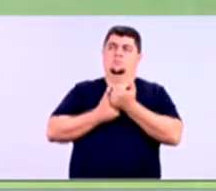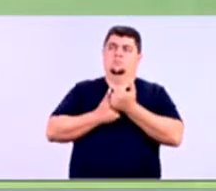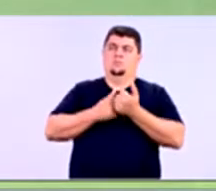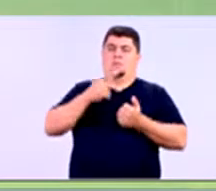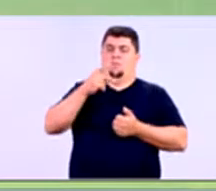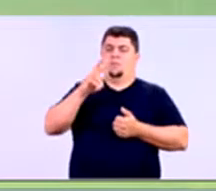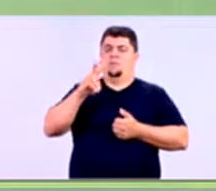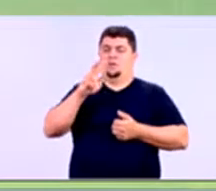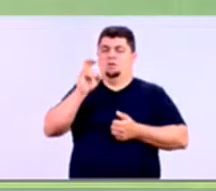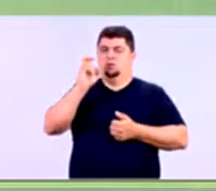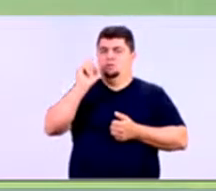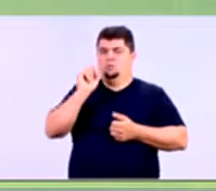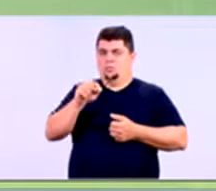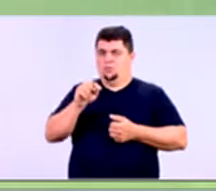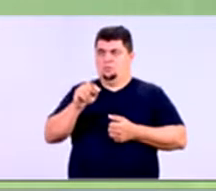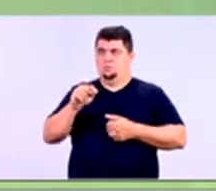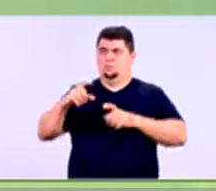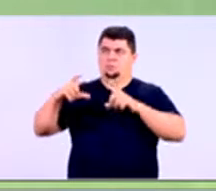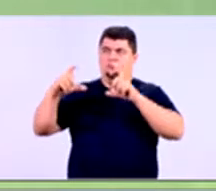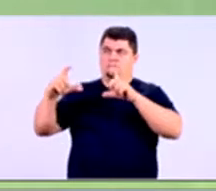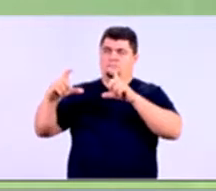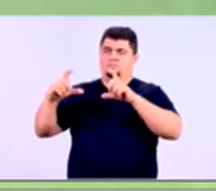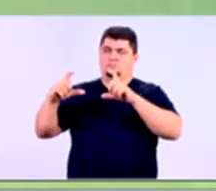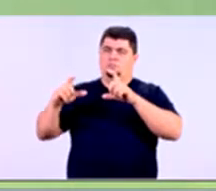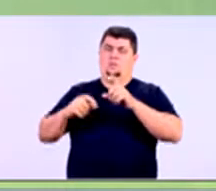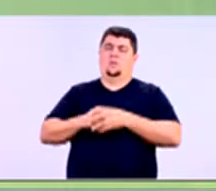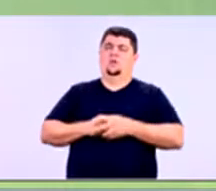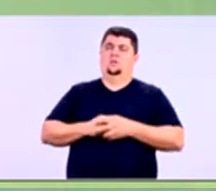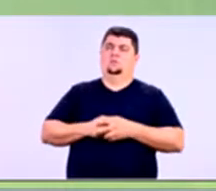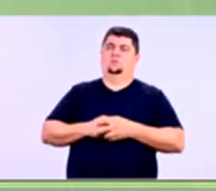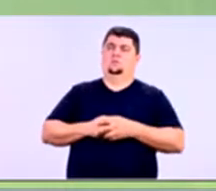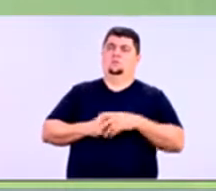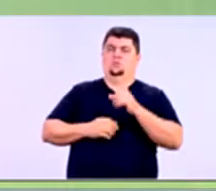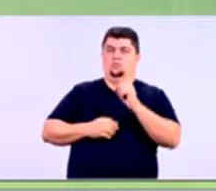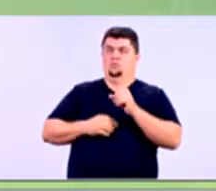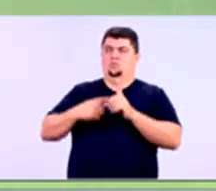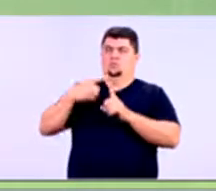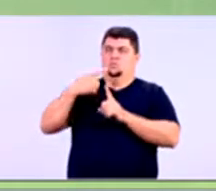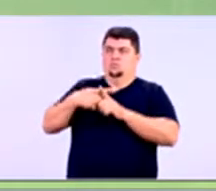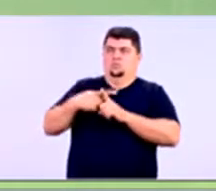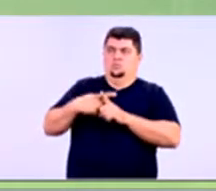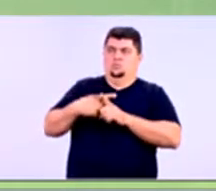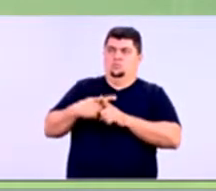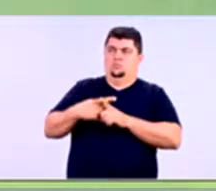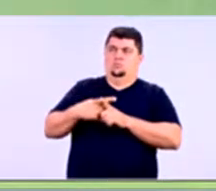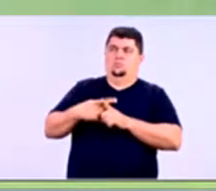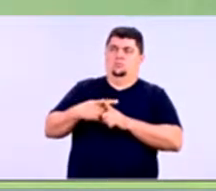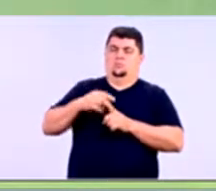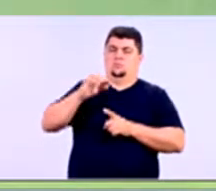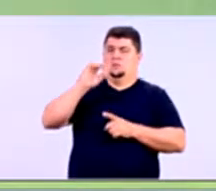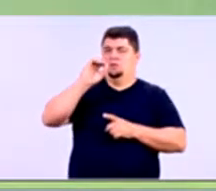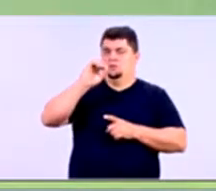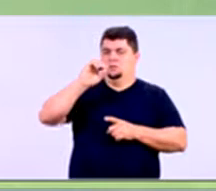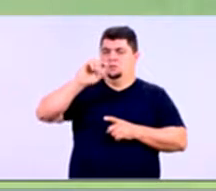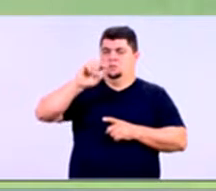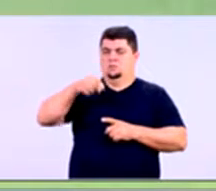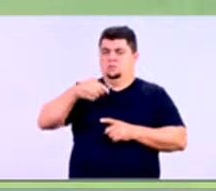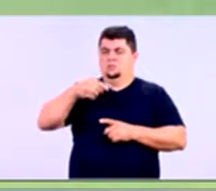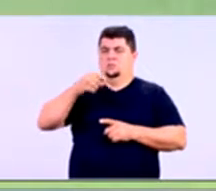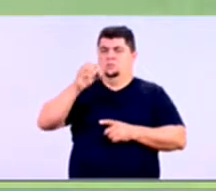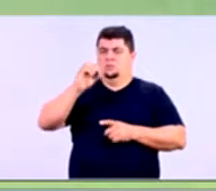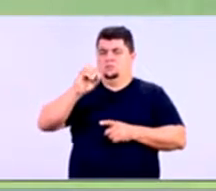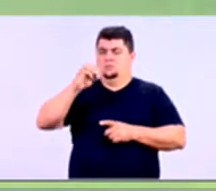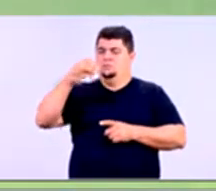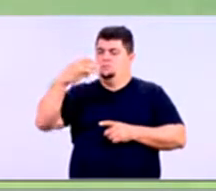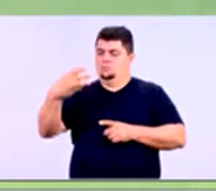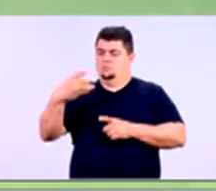o Rafael investiu 5.000, há uma taxa aí de 3%, ou seja, 3 dividido para